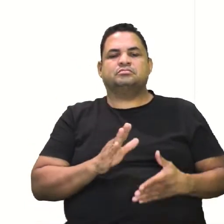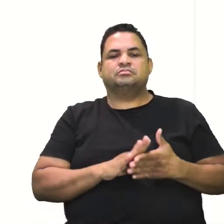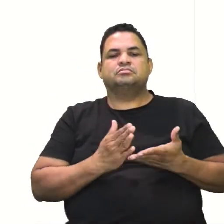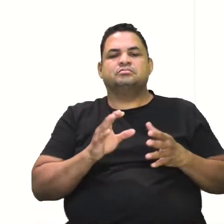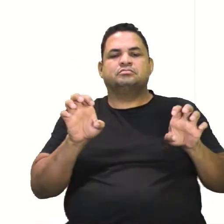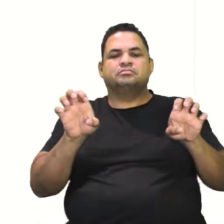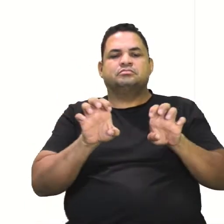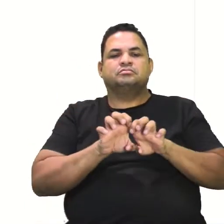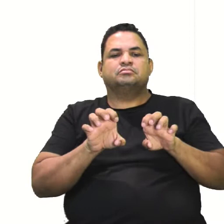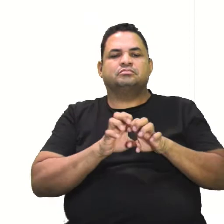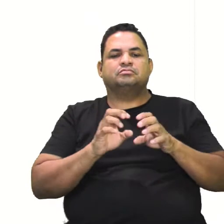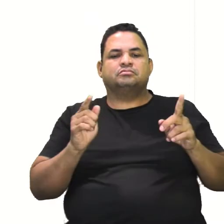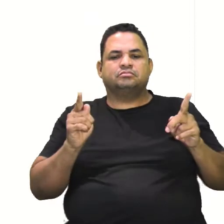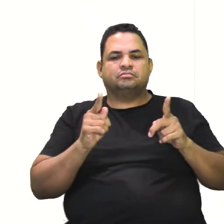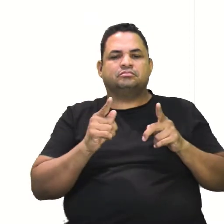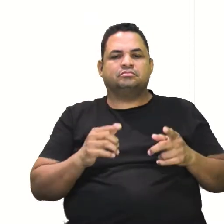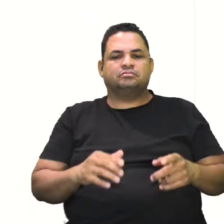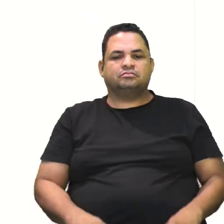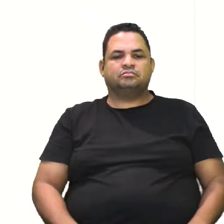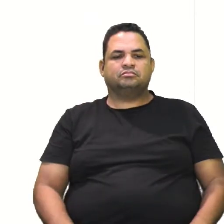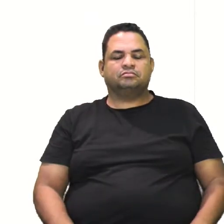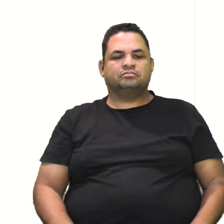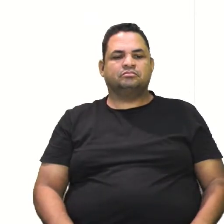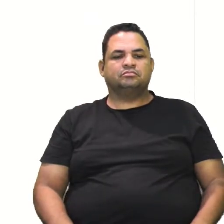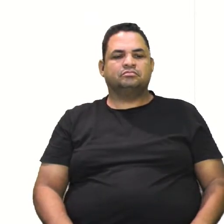minha equação reduzida.